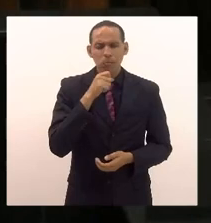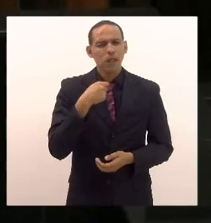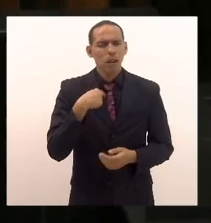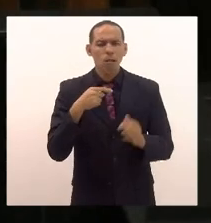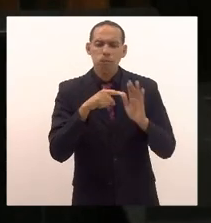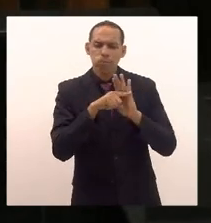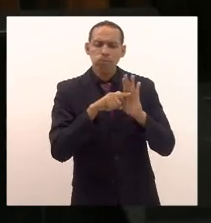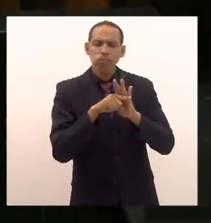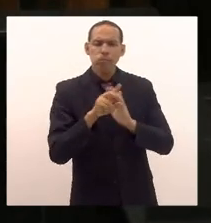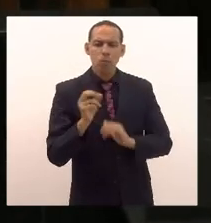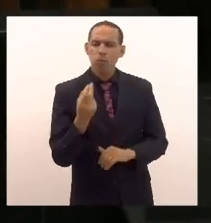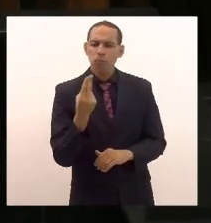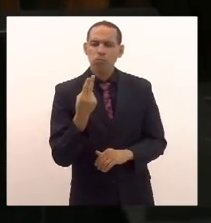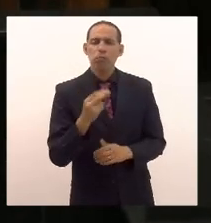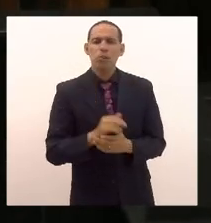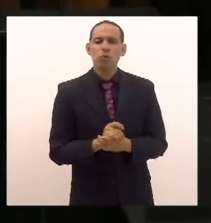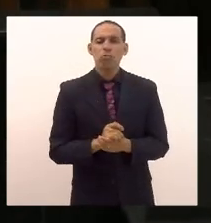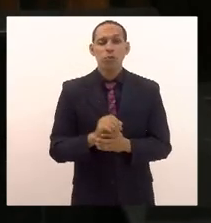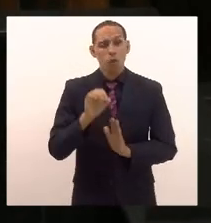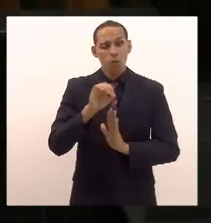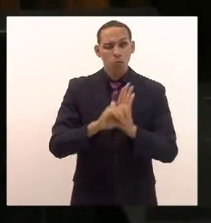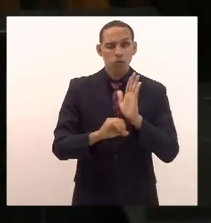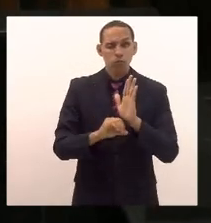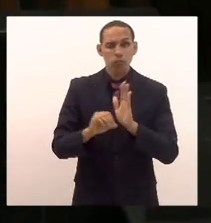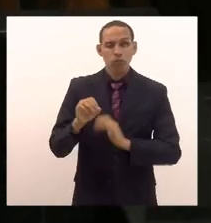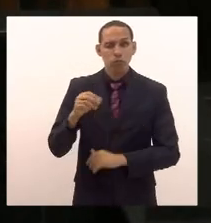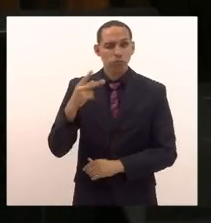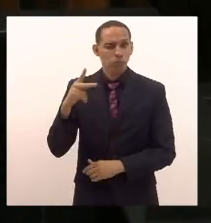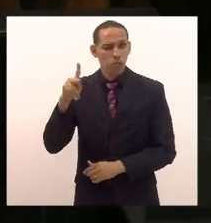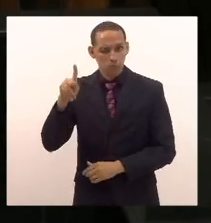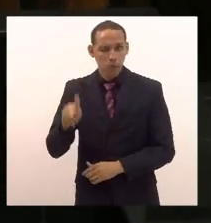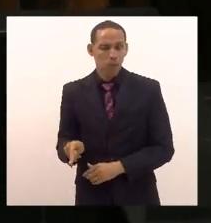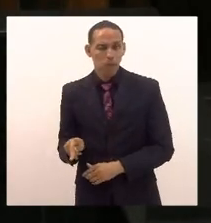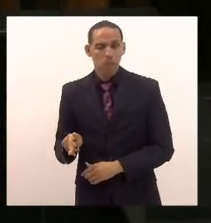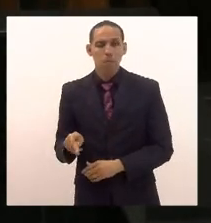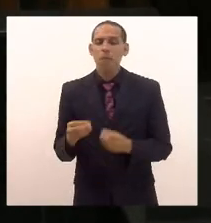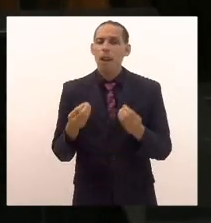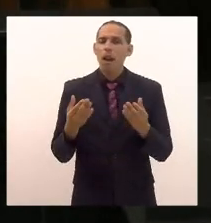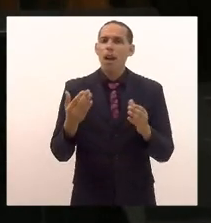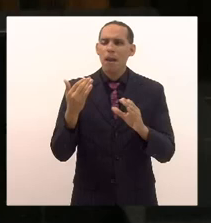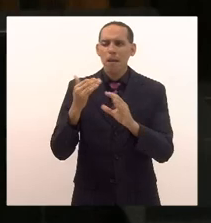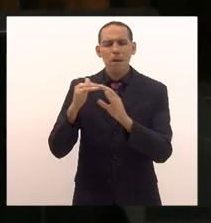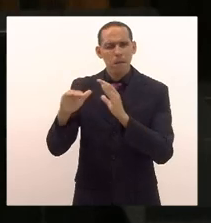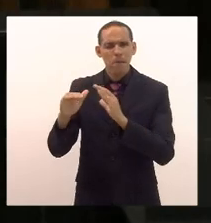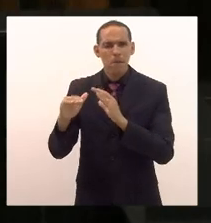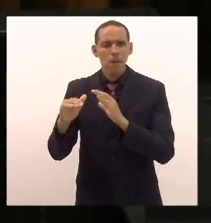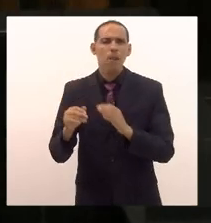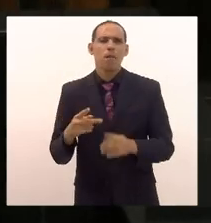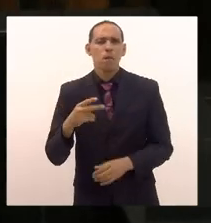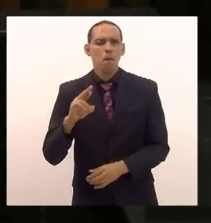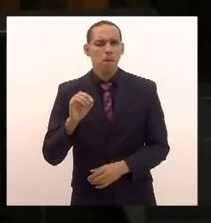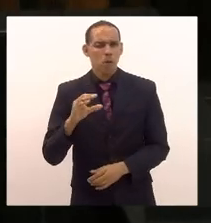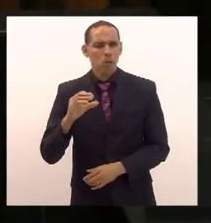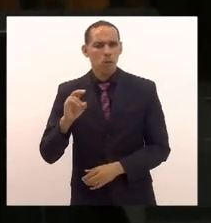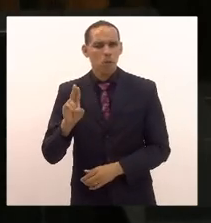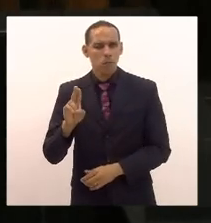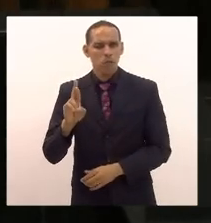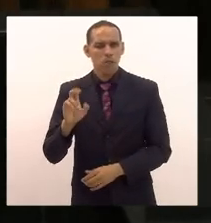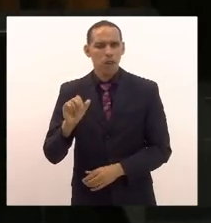consulta um oficial Presidente para encaminhar à procuradoria-geral da casa